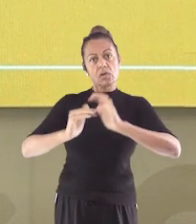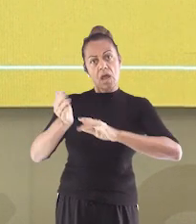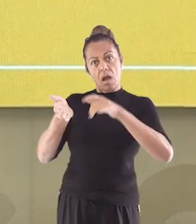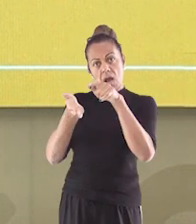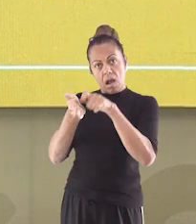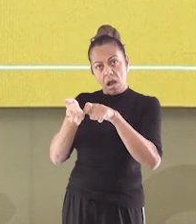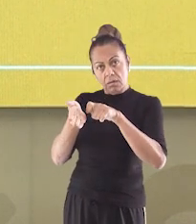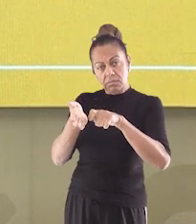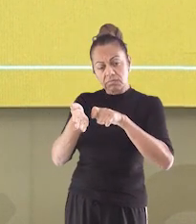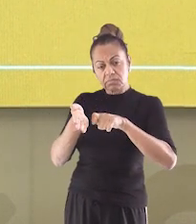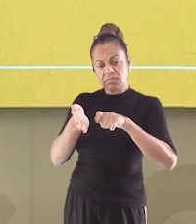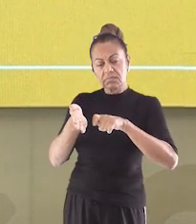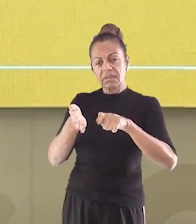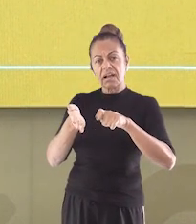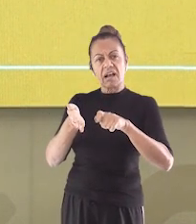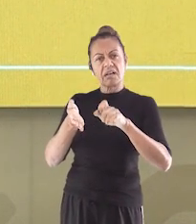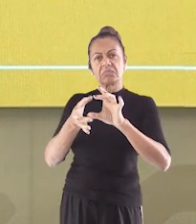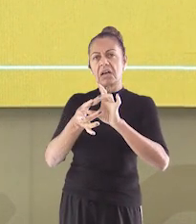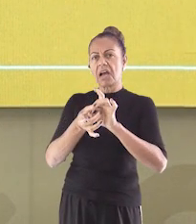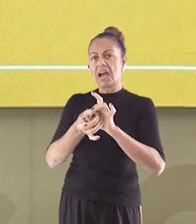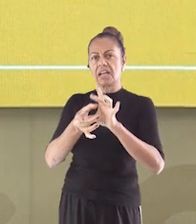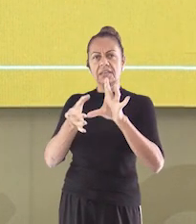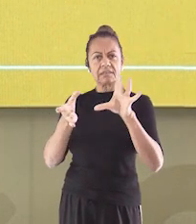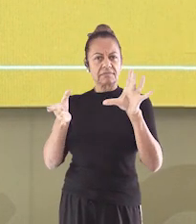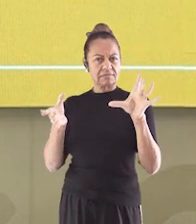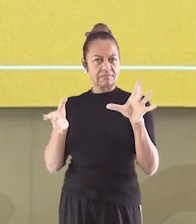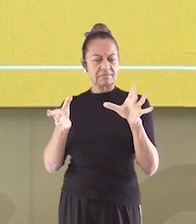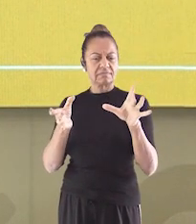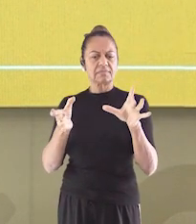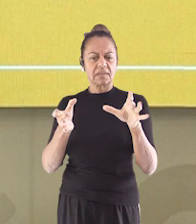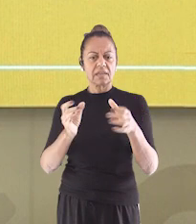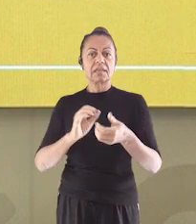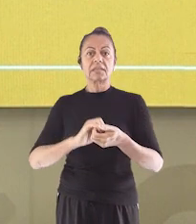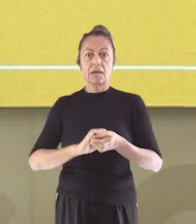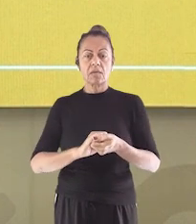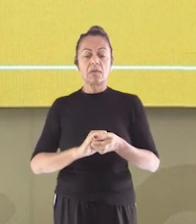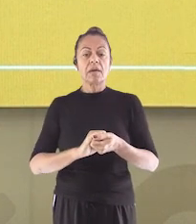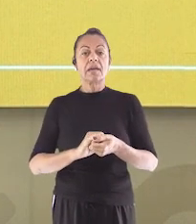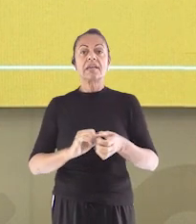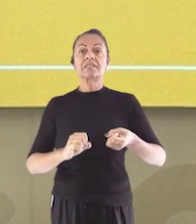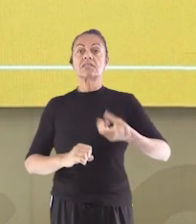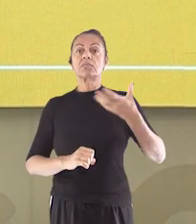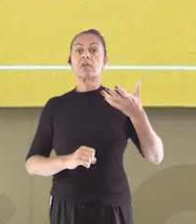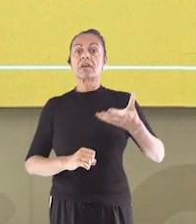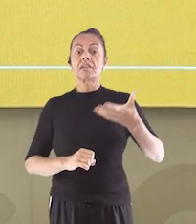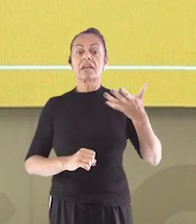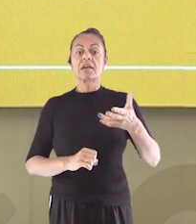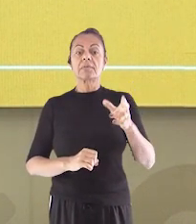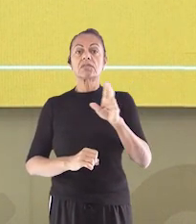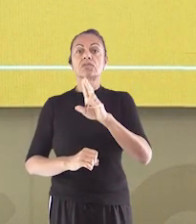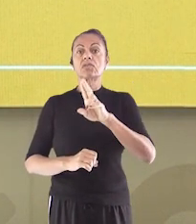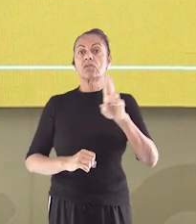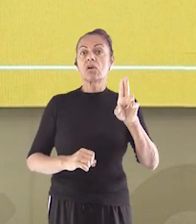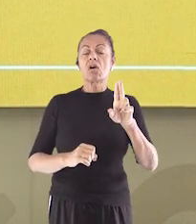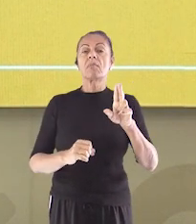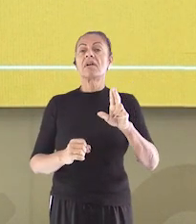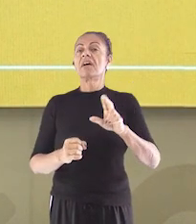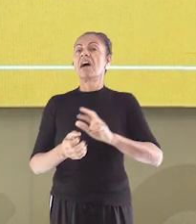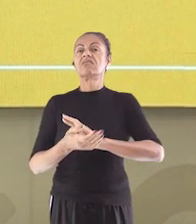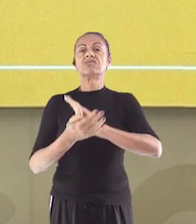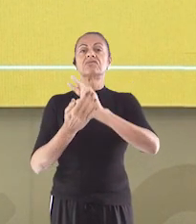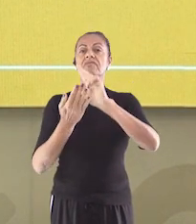sem rimas, se expressam livremente sem se preocupar com a forma do poema. Chamamos esses